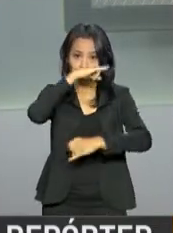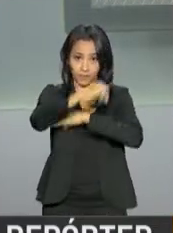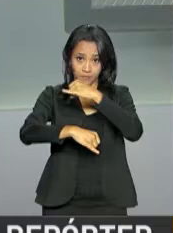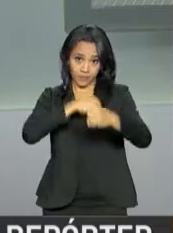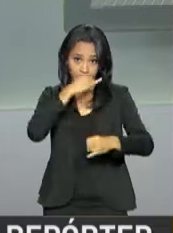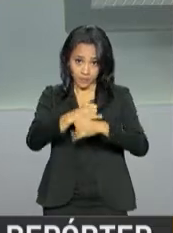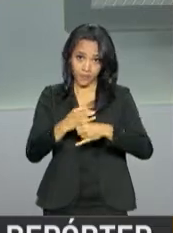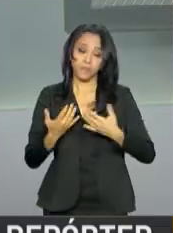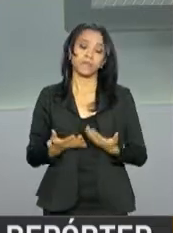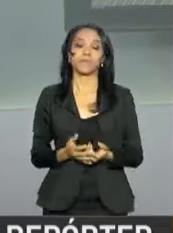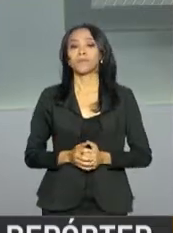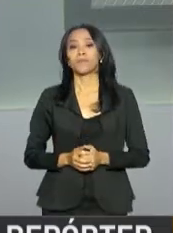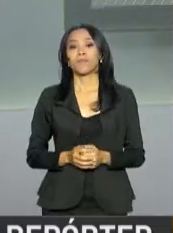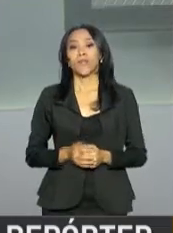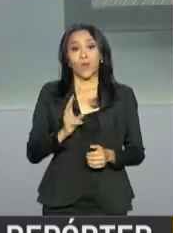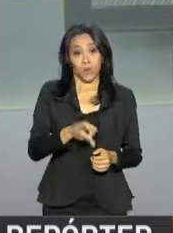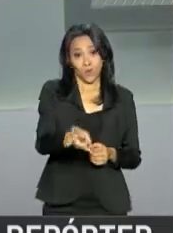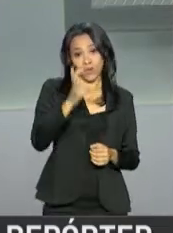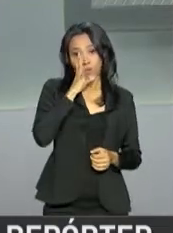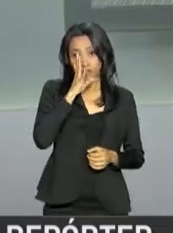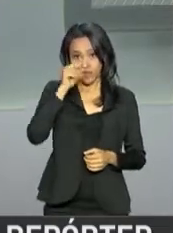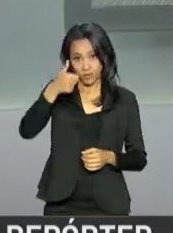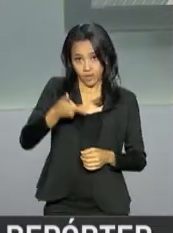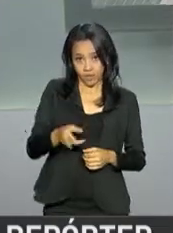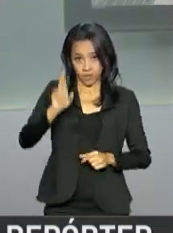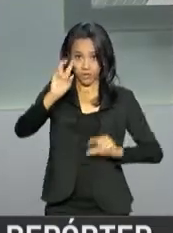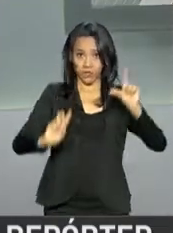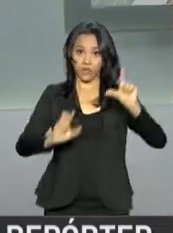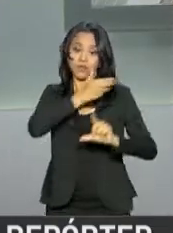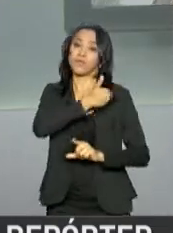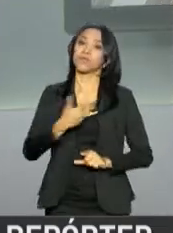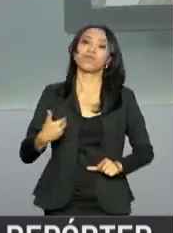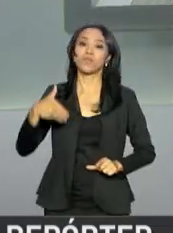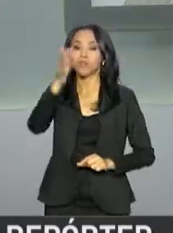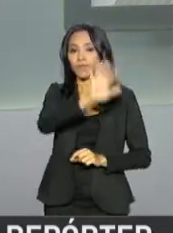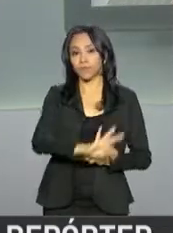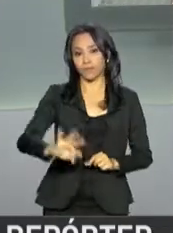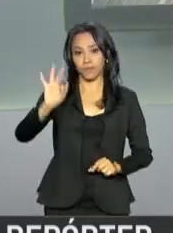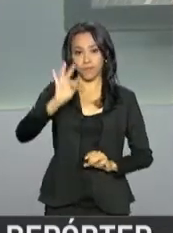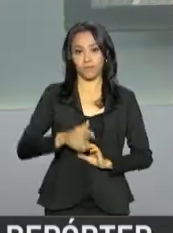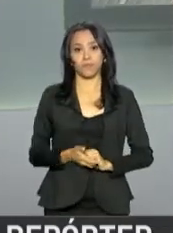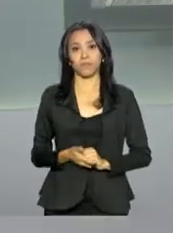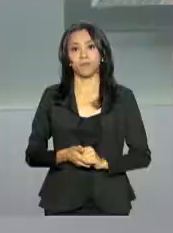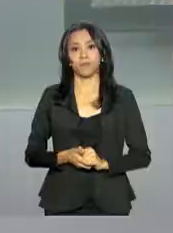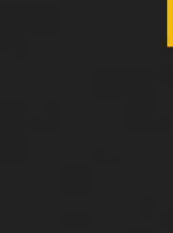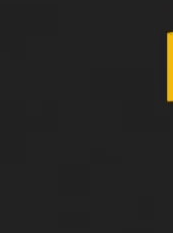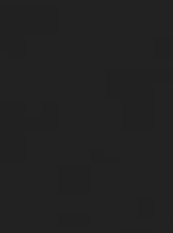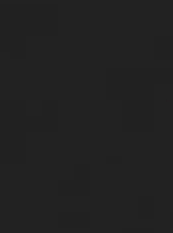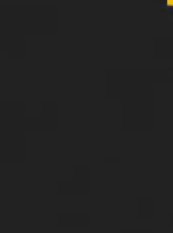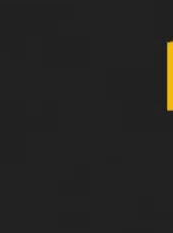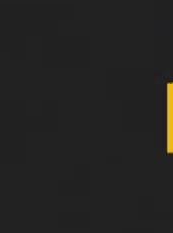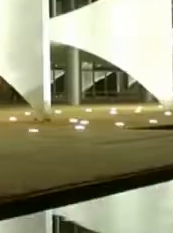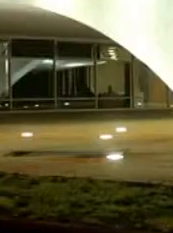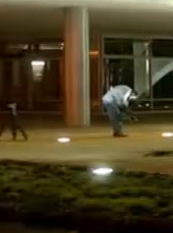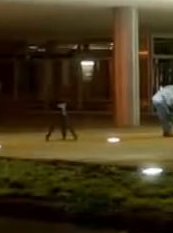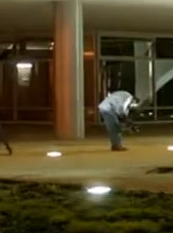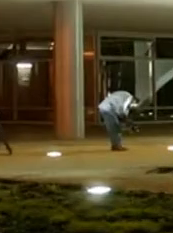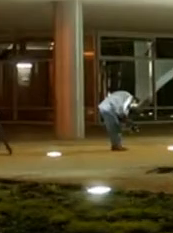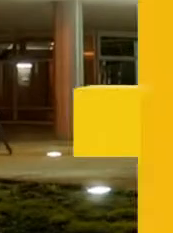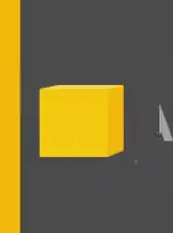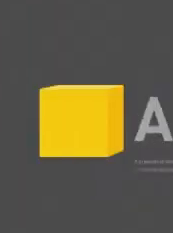da NBR na internet. Continue com a gente na NBR, a TV do Governo Federal.